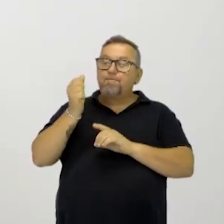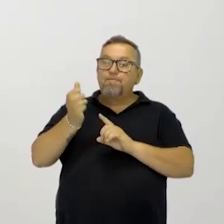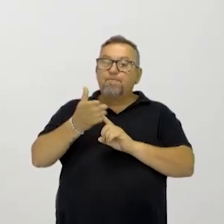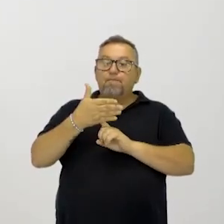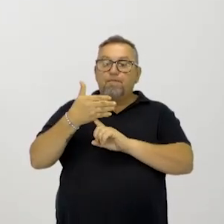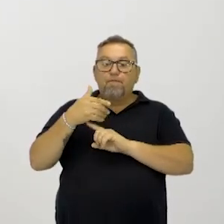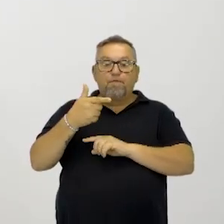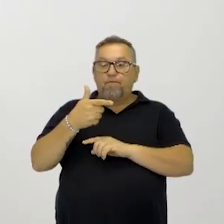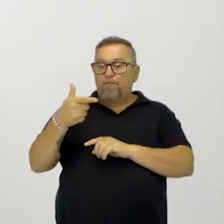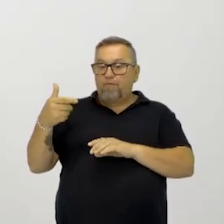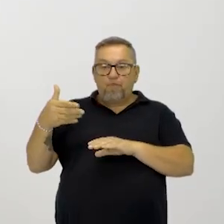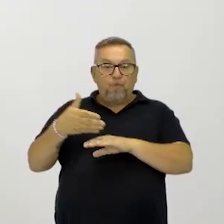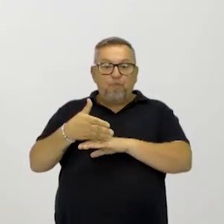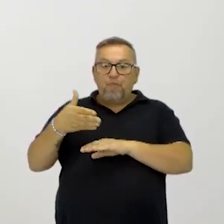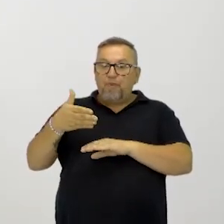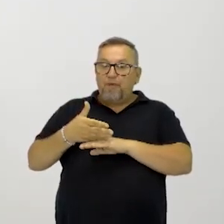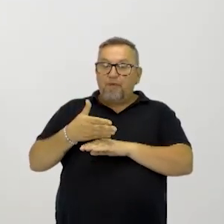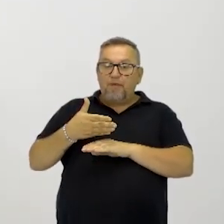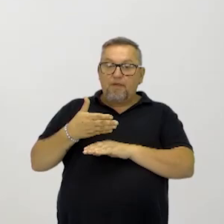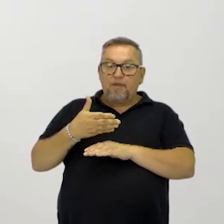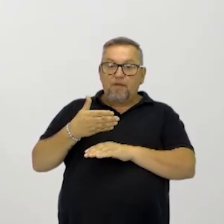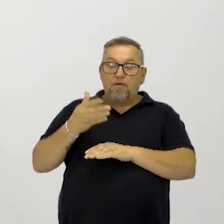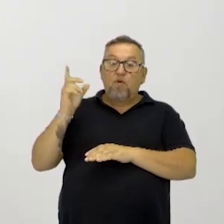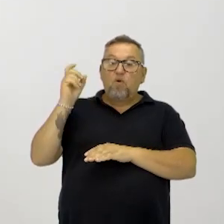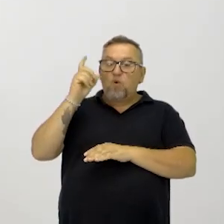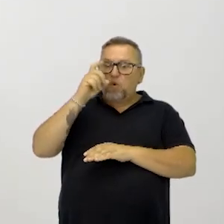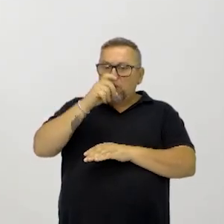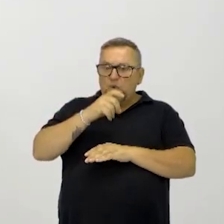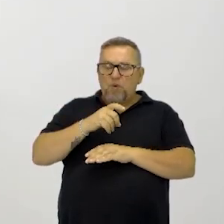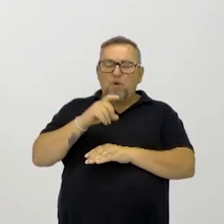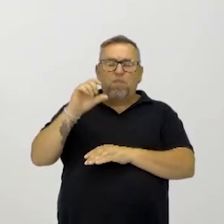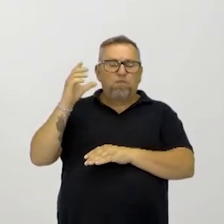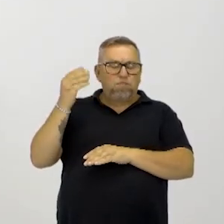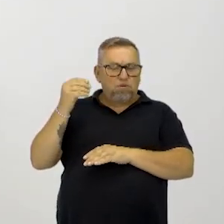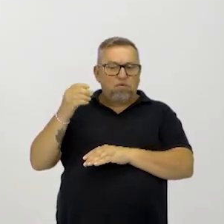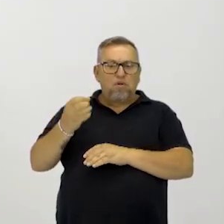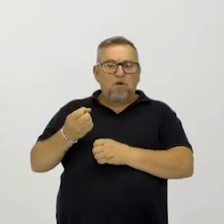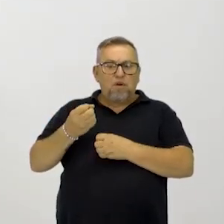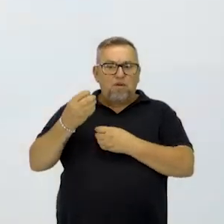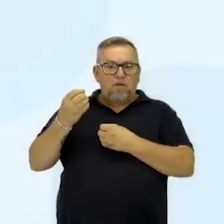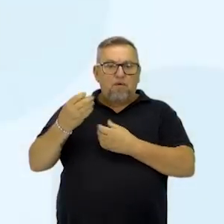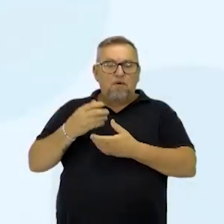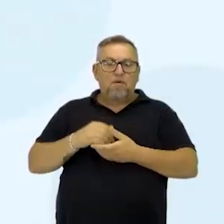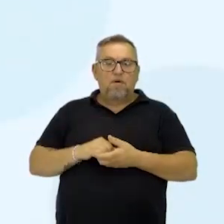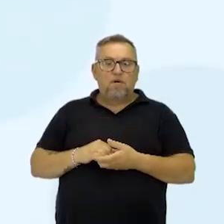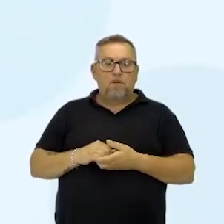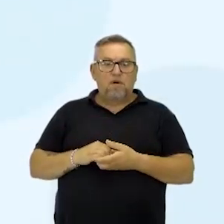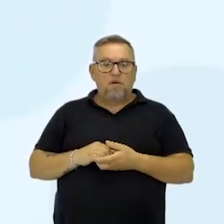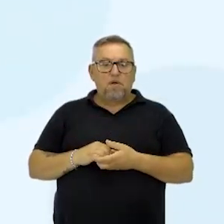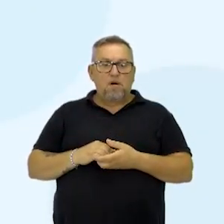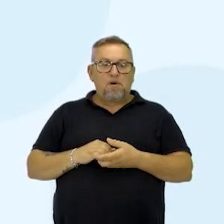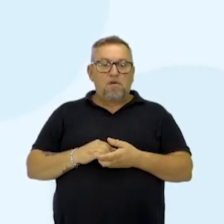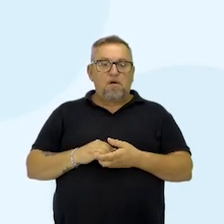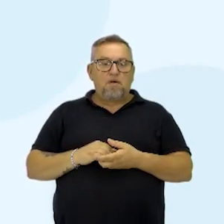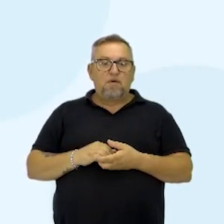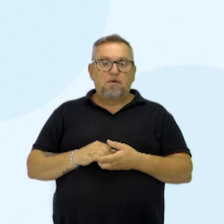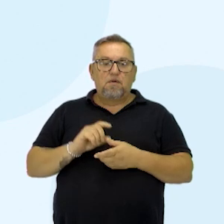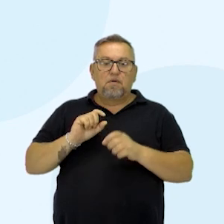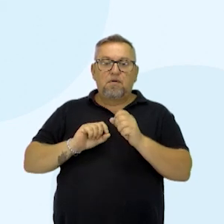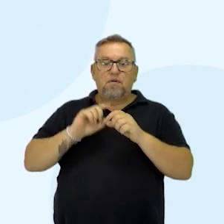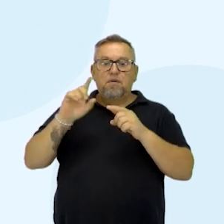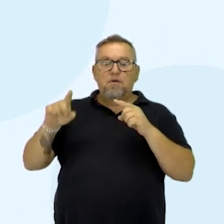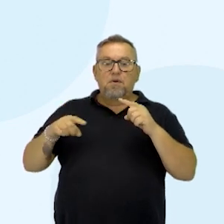se nós não tivéssemos acesso, facilitaria, ou melhor, dificultaria muito, né, termos muitas informações. E a próxima pergunta aí na tela. Qual